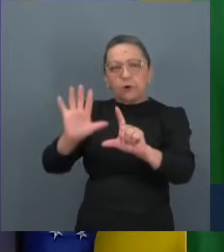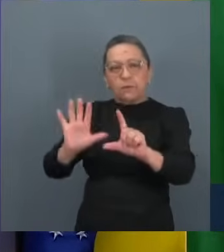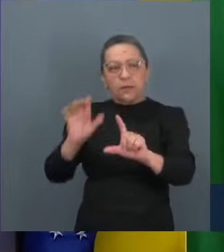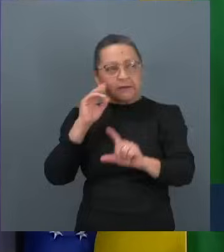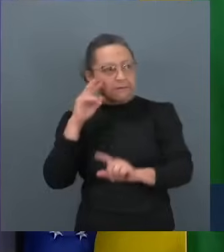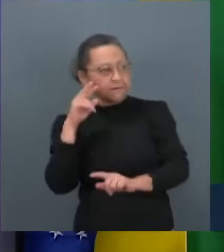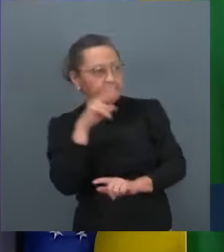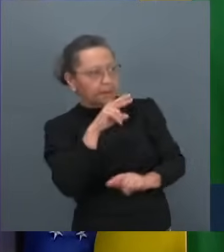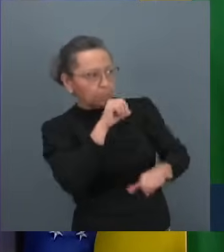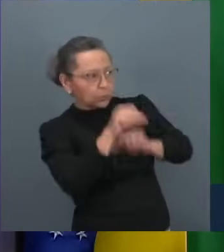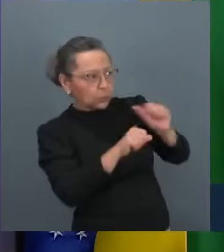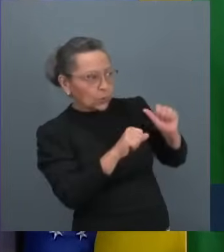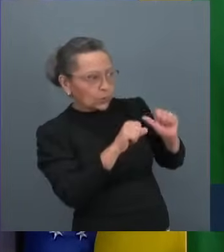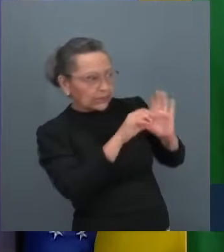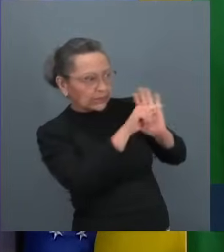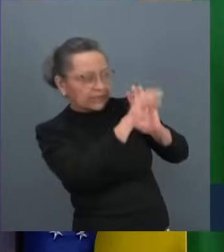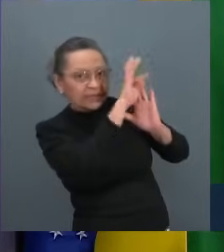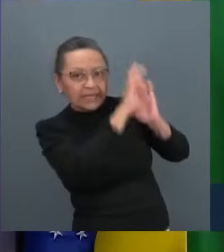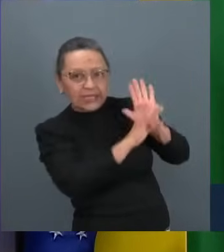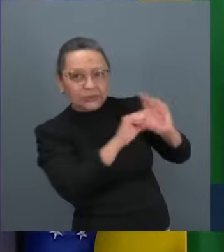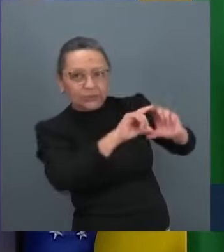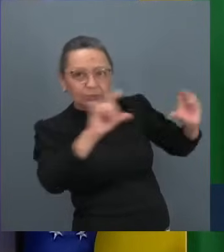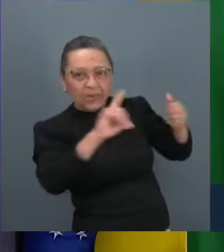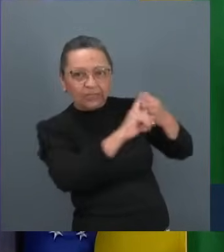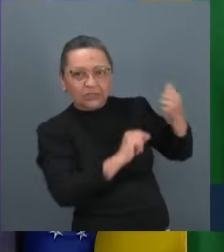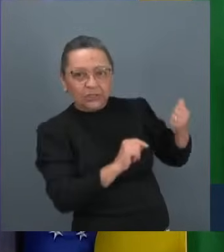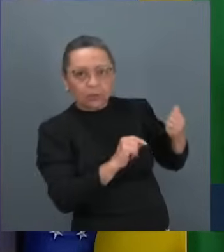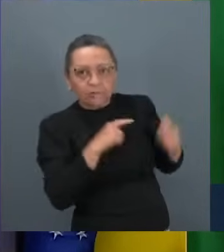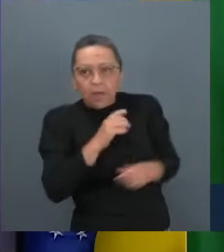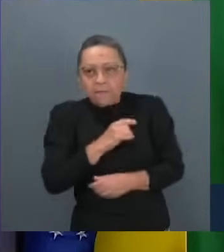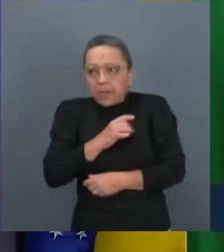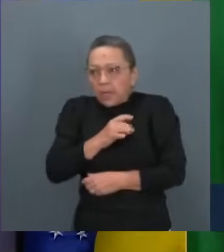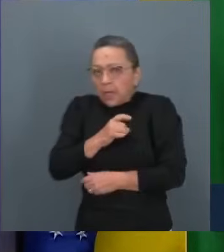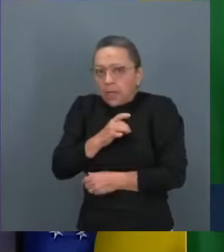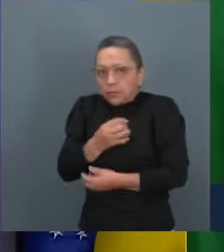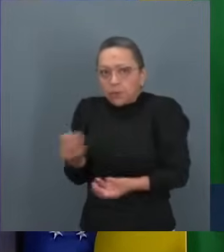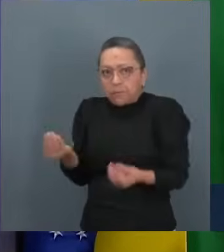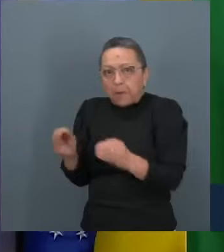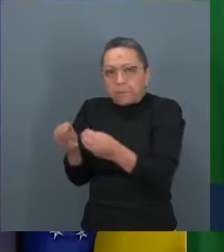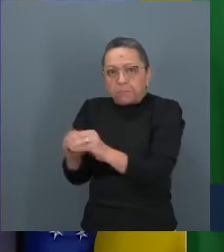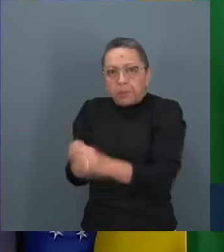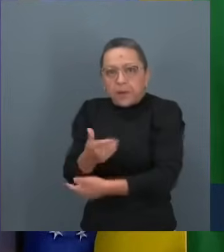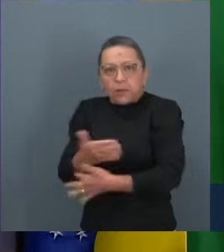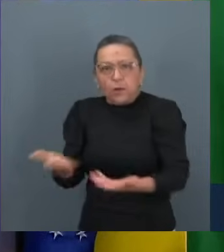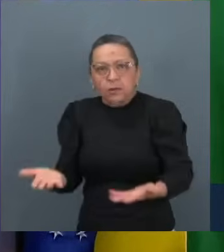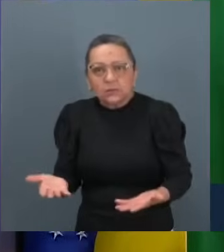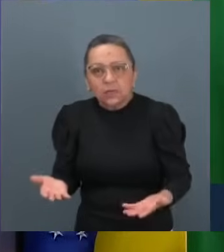remover conteúdo de forma preventiva. Isso é loucura!